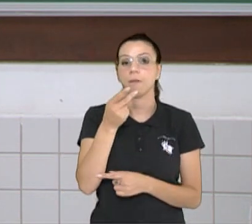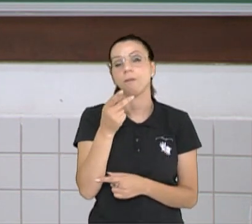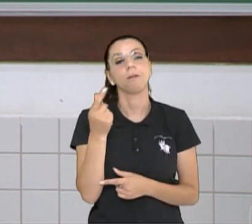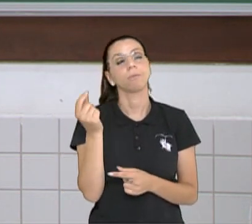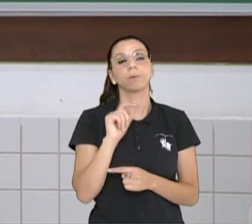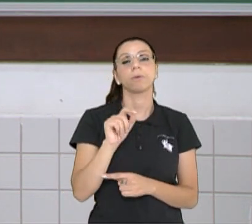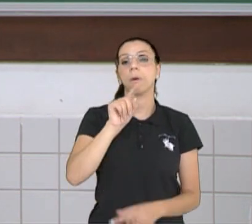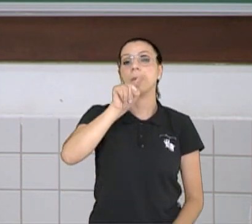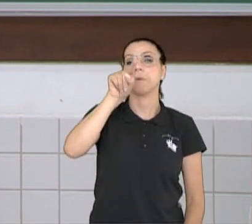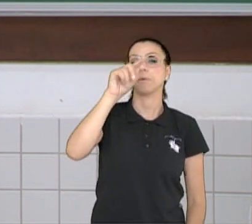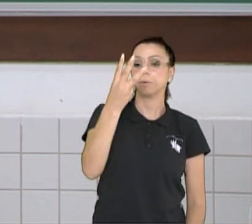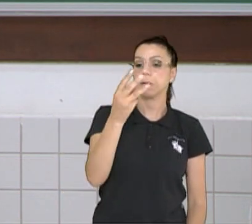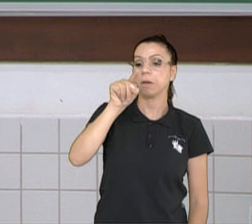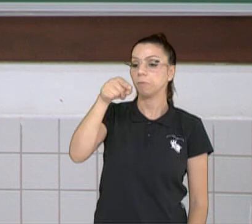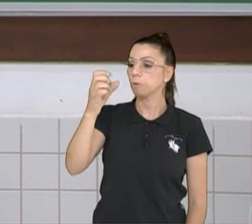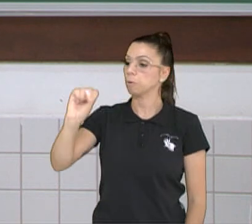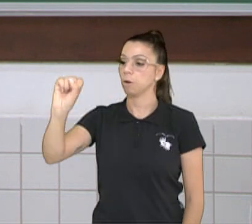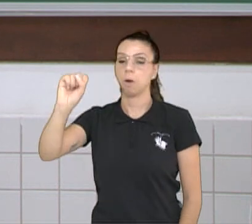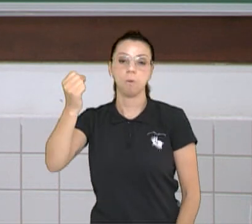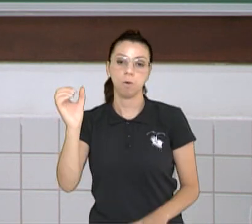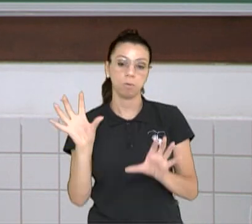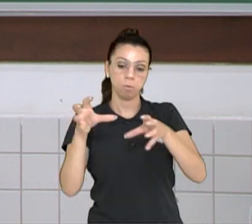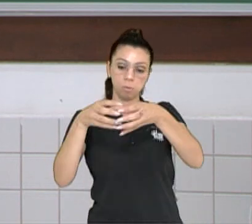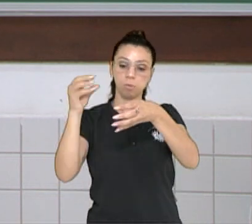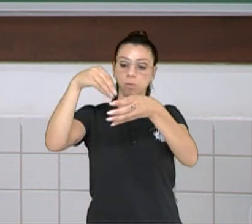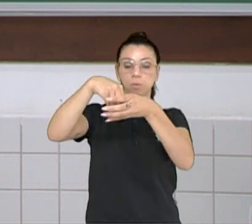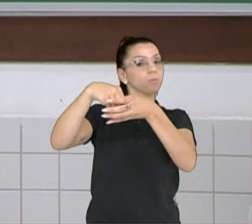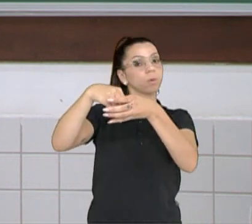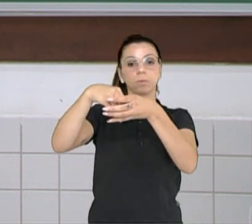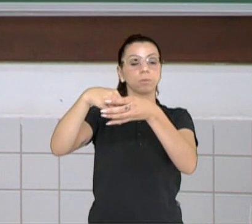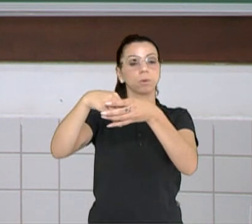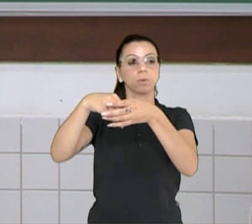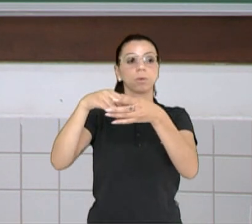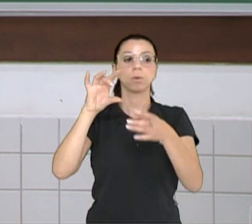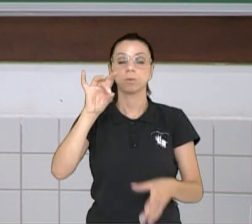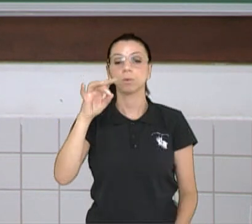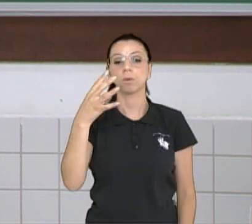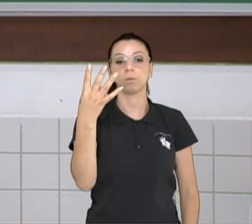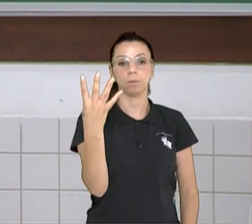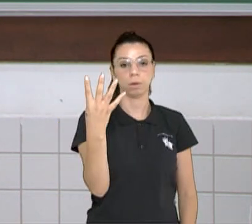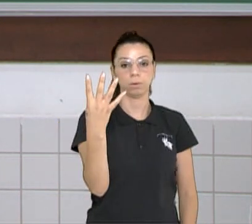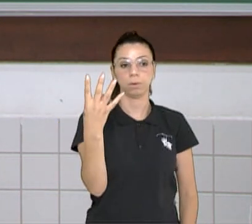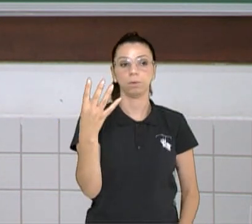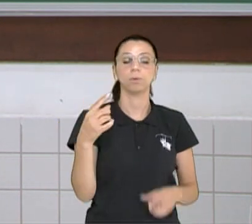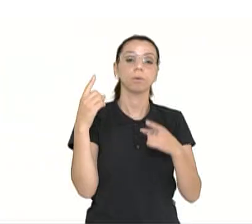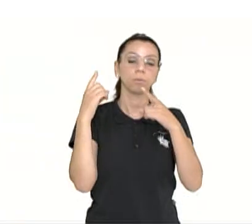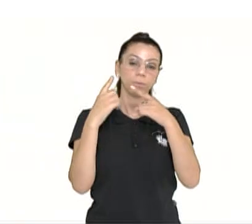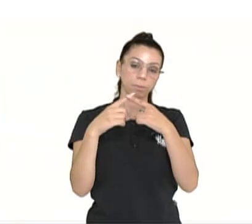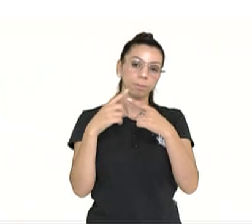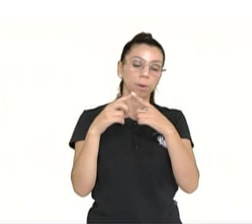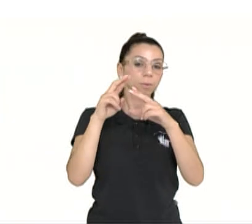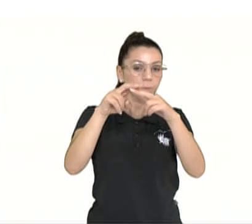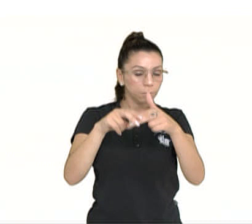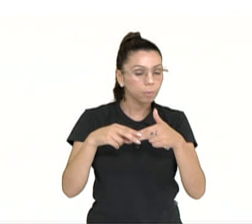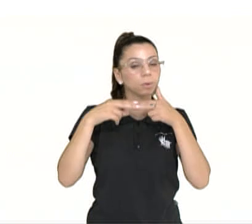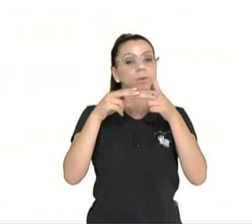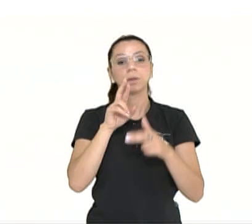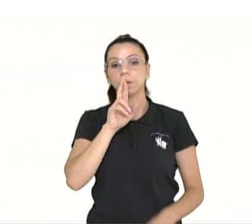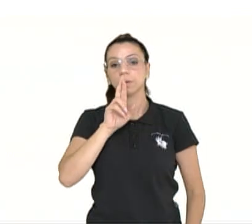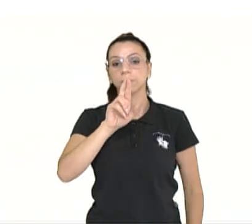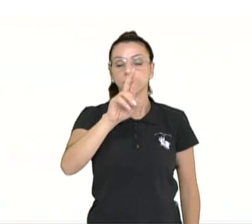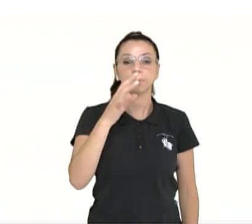colocar 3,8 elementos dentro de uma classe, você vai colocar 4. Então, por isso, você assinala